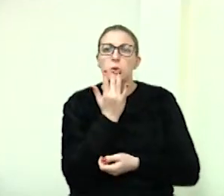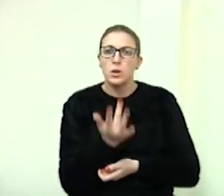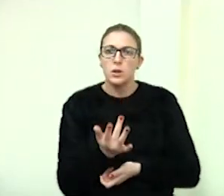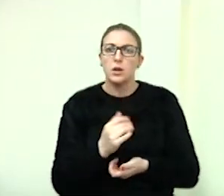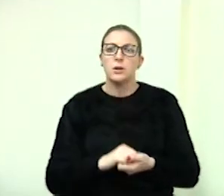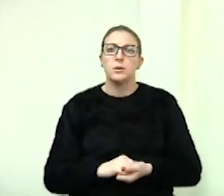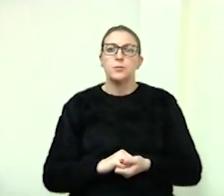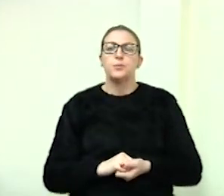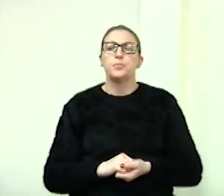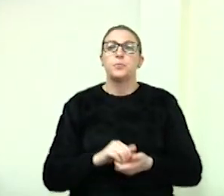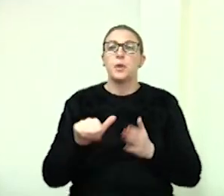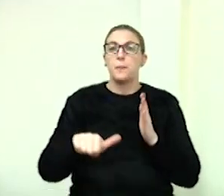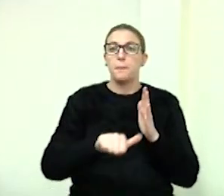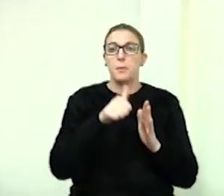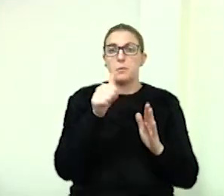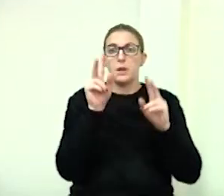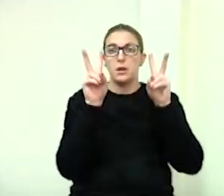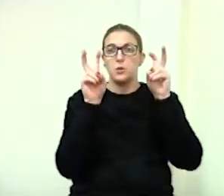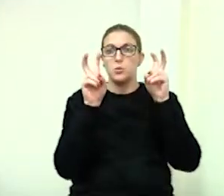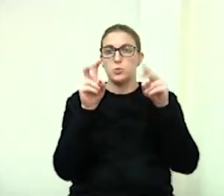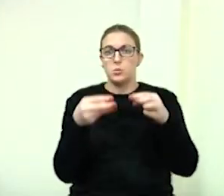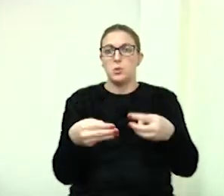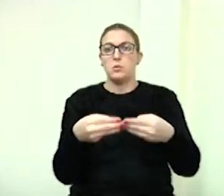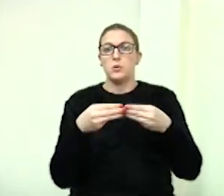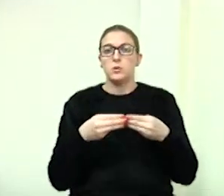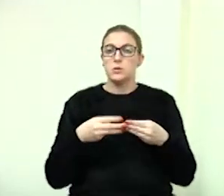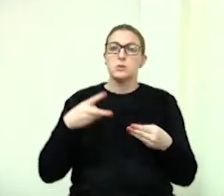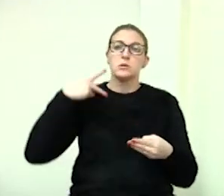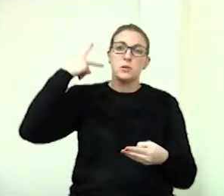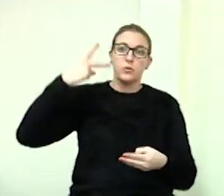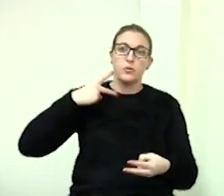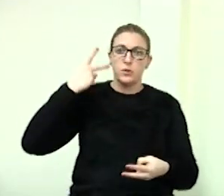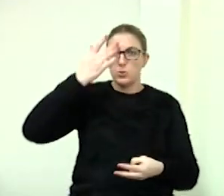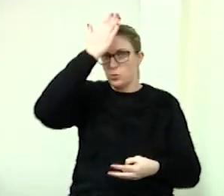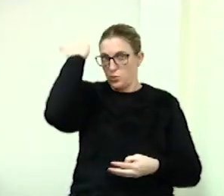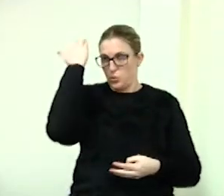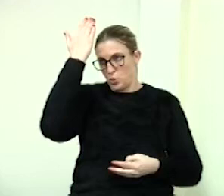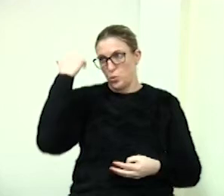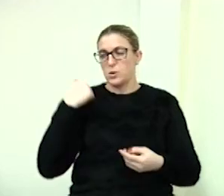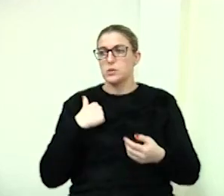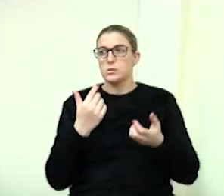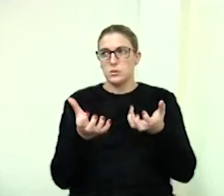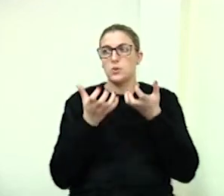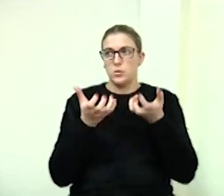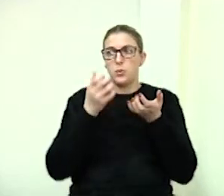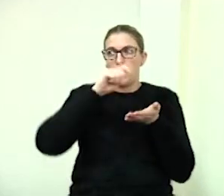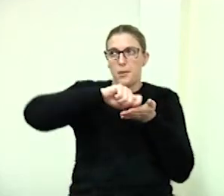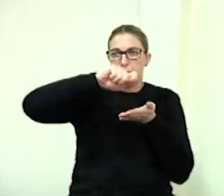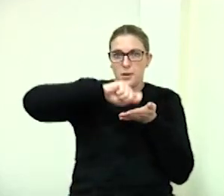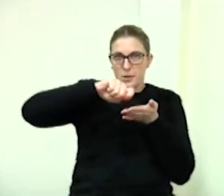O primeiro lugar sobre a moção do vereador Lucas Farina, se possível subscrever, vereador.